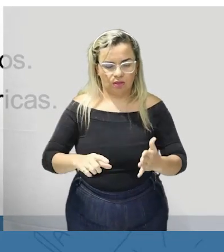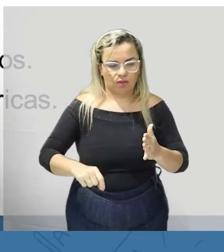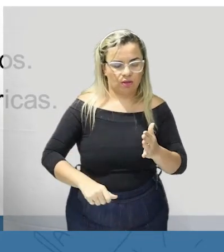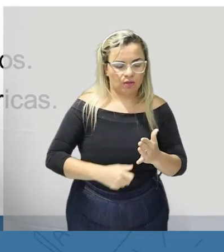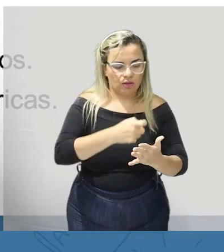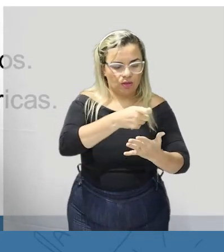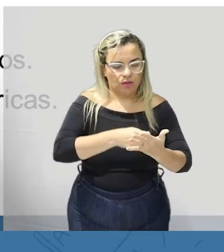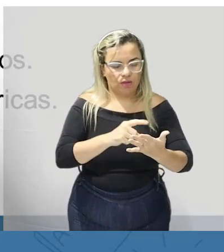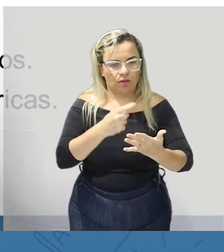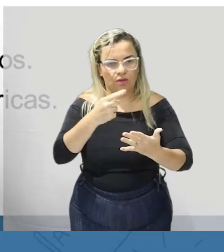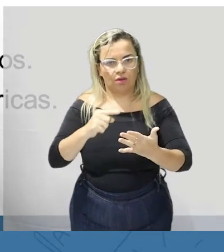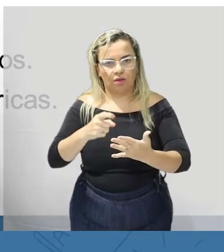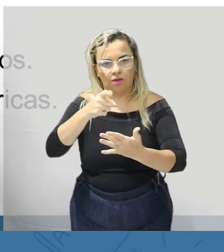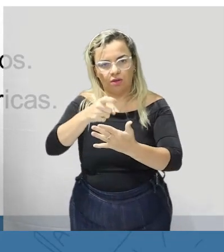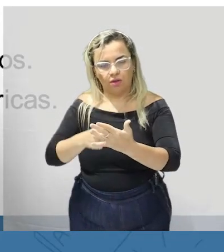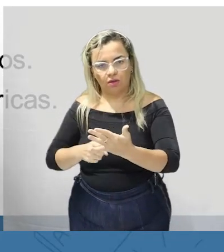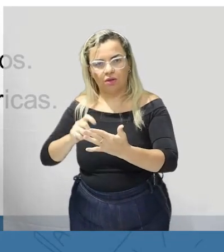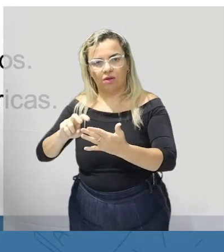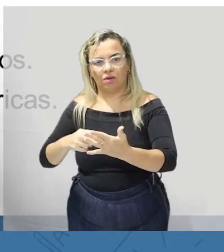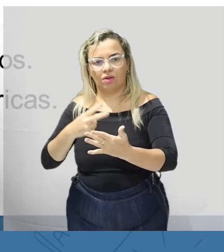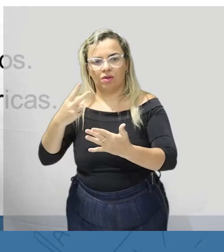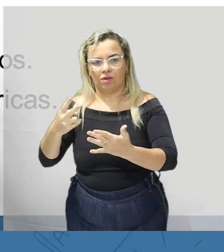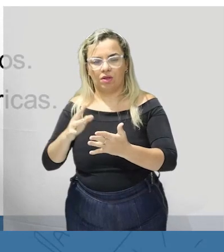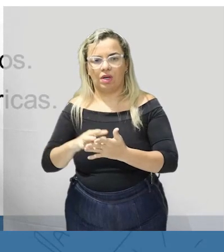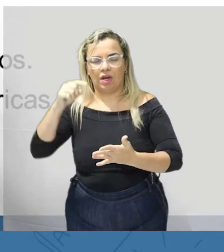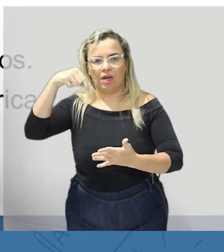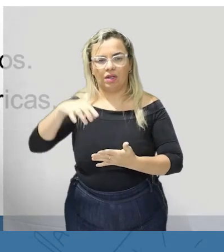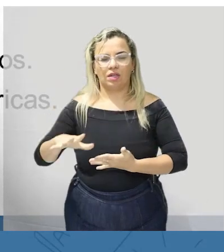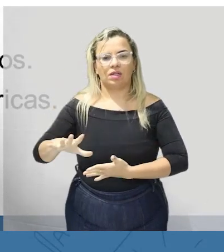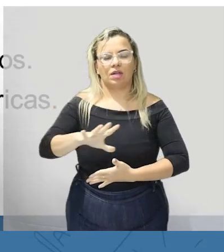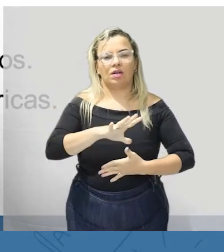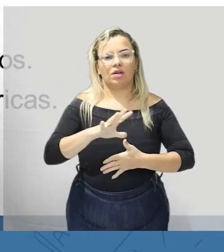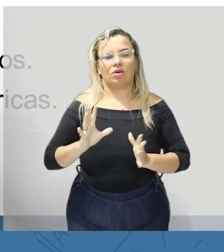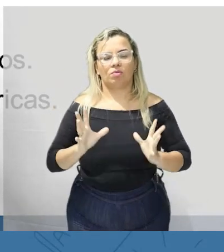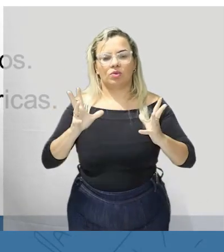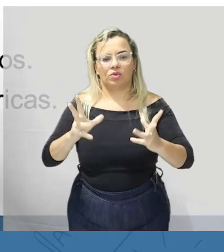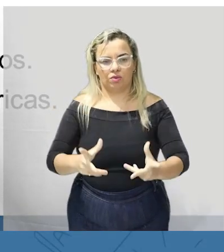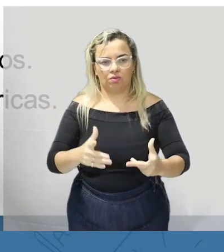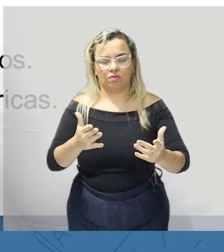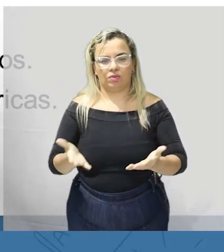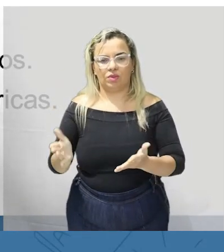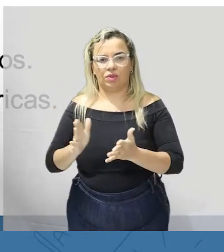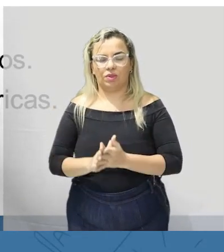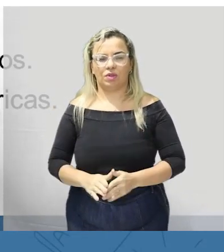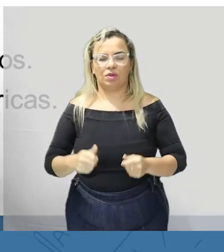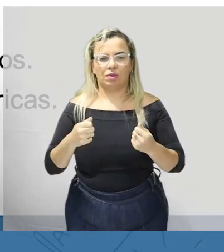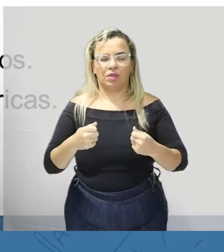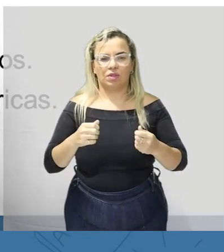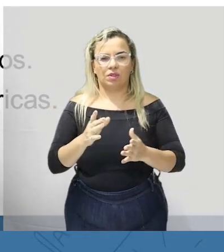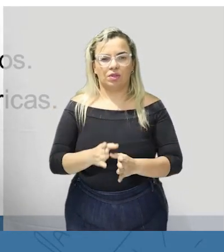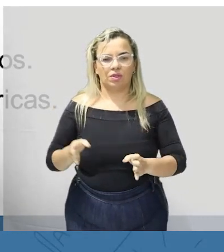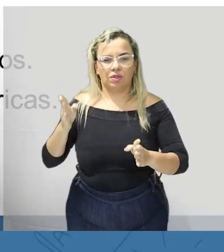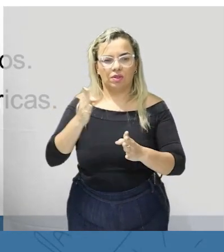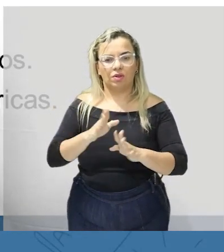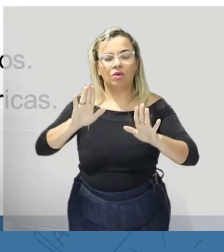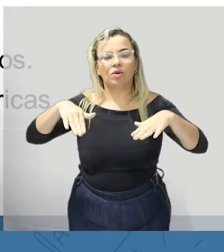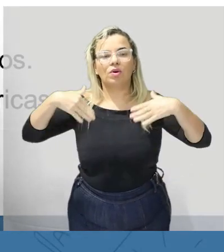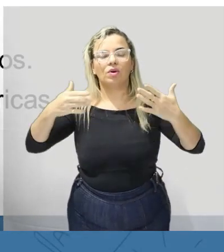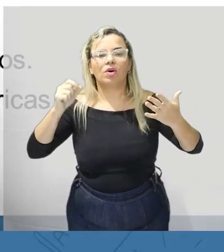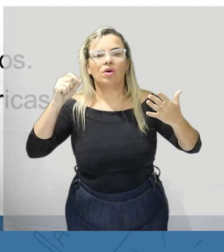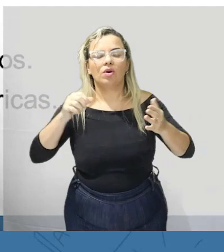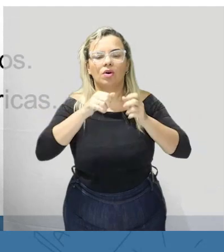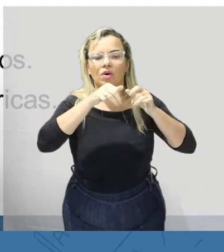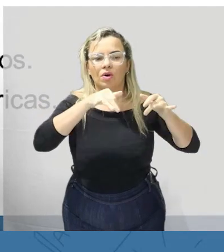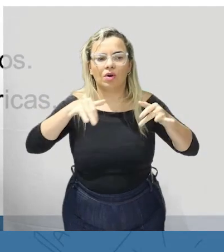narcotráfico aqui na América como um todo. É isso que eu preciso identificar ali, belezinha? Então, o que vai levar, por exemplo, à expansão do narcotráfico?